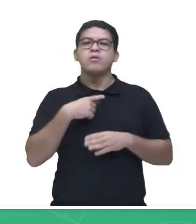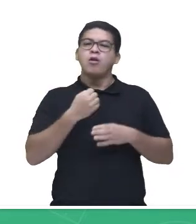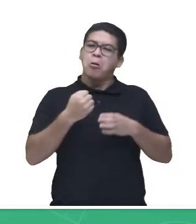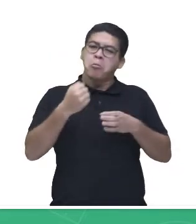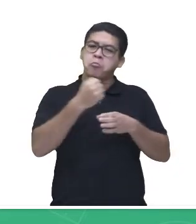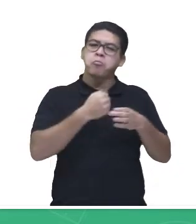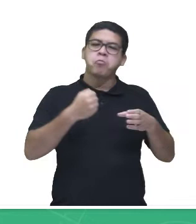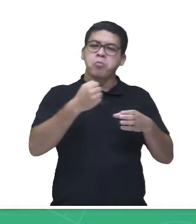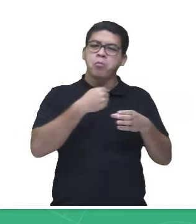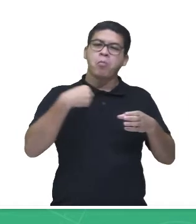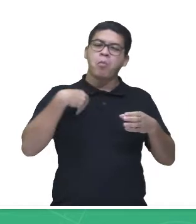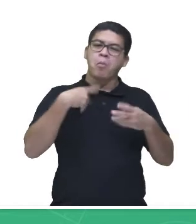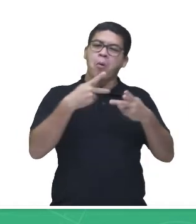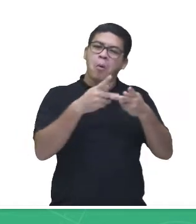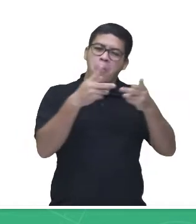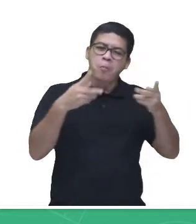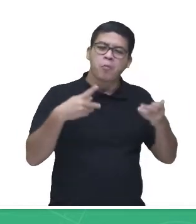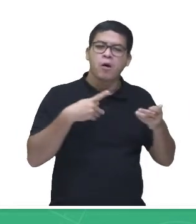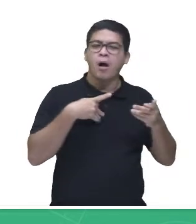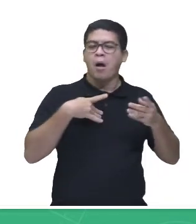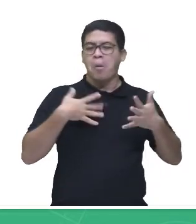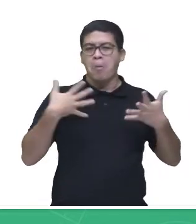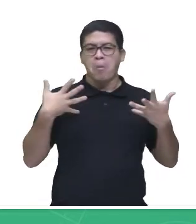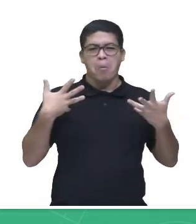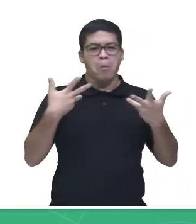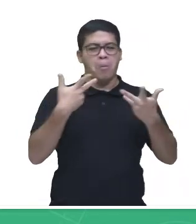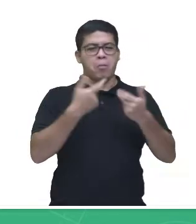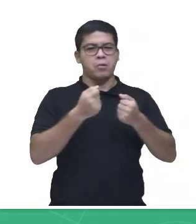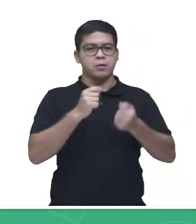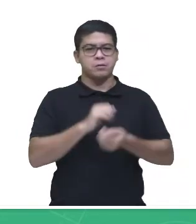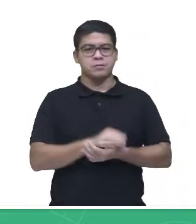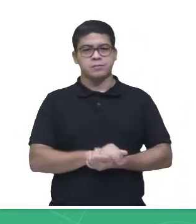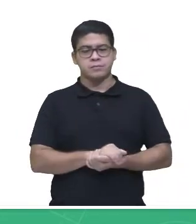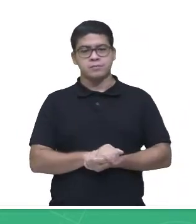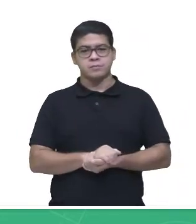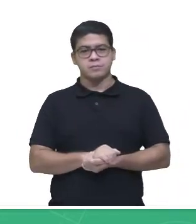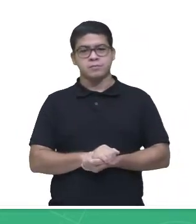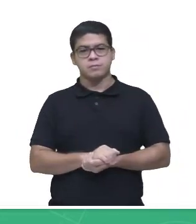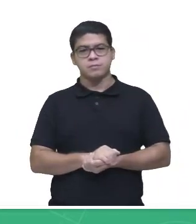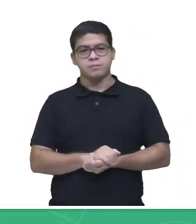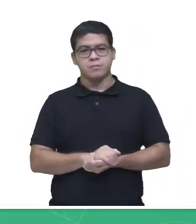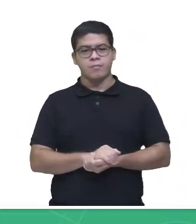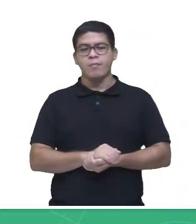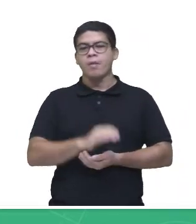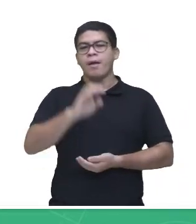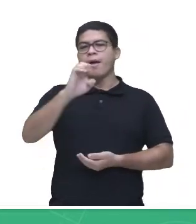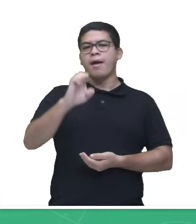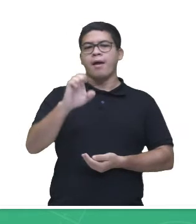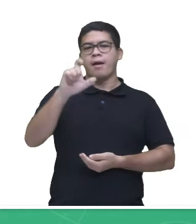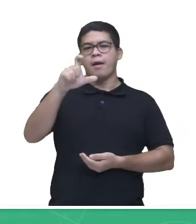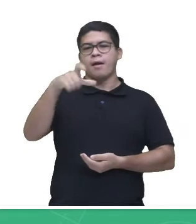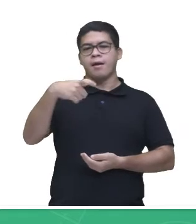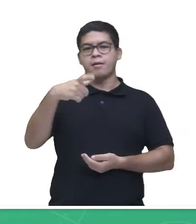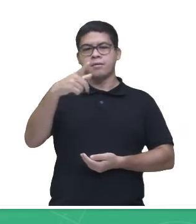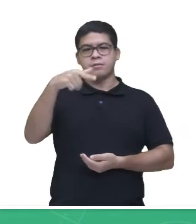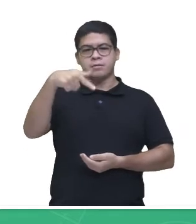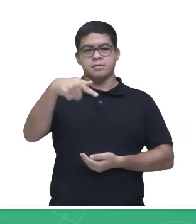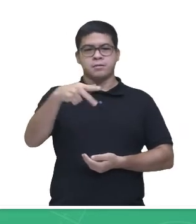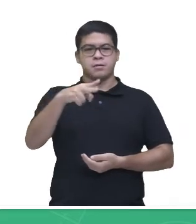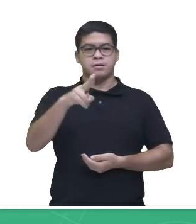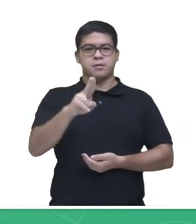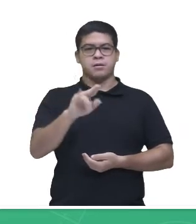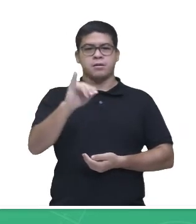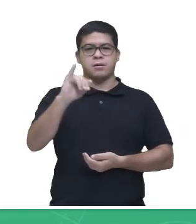muy exquisita. Oh, esquisita, pessoal. São acessórios. Isso aqui é acessório da frase. Mas já